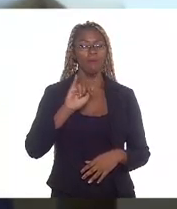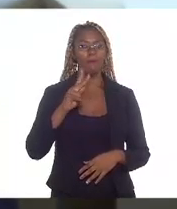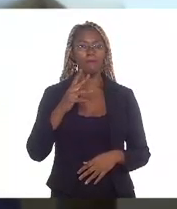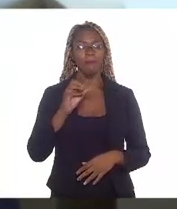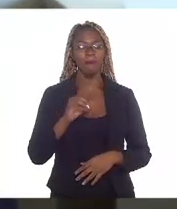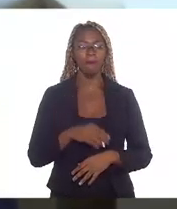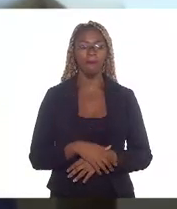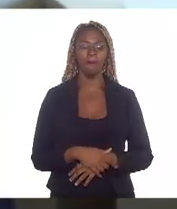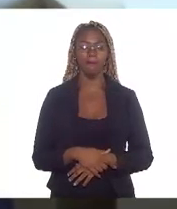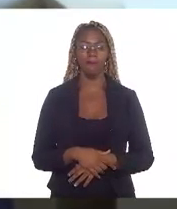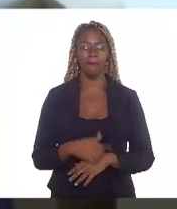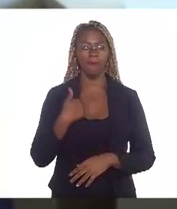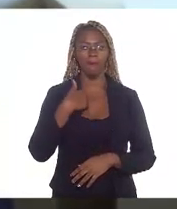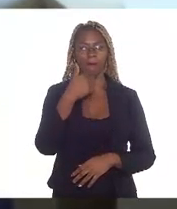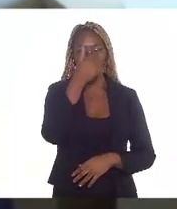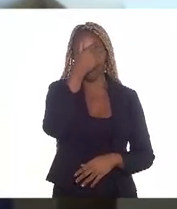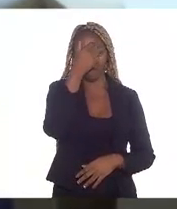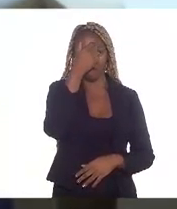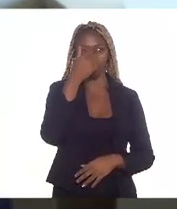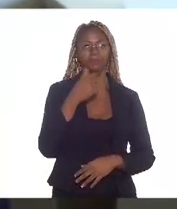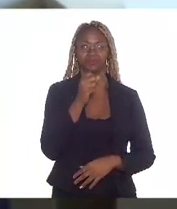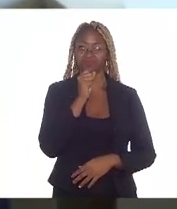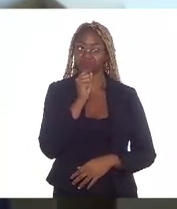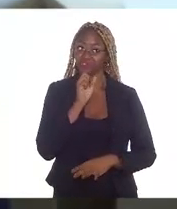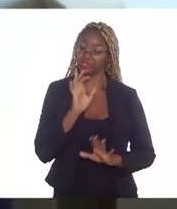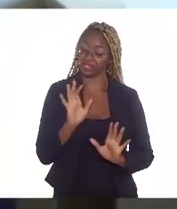minha memória de gente mais idosa